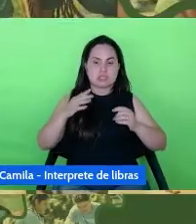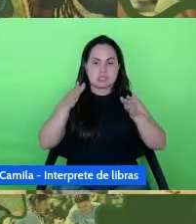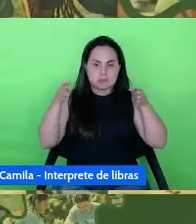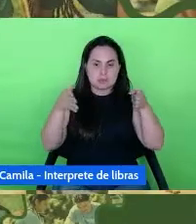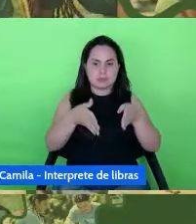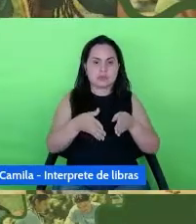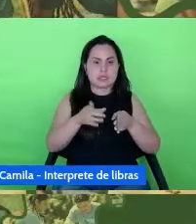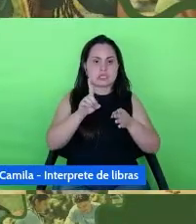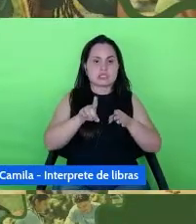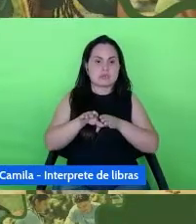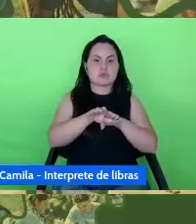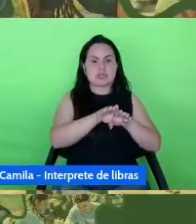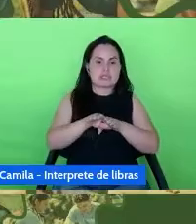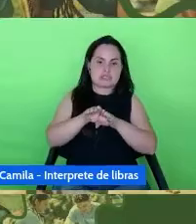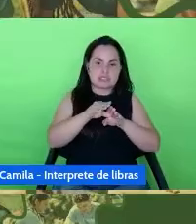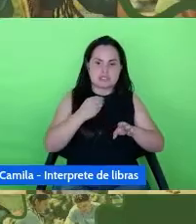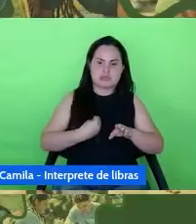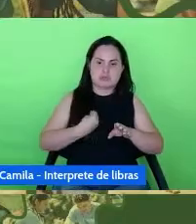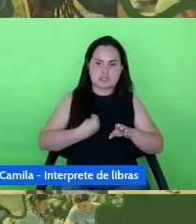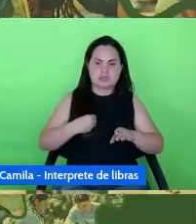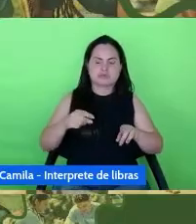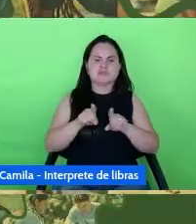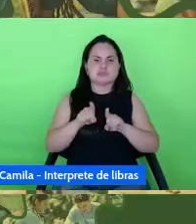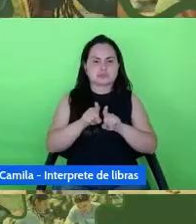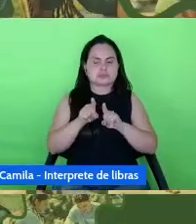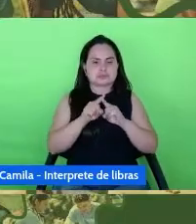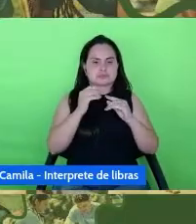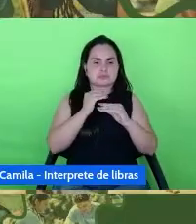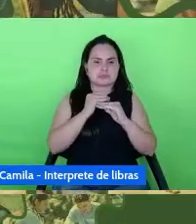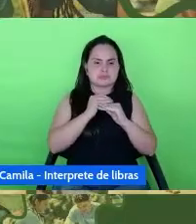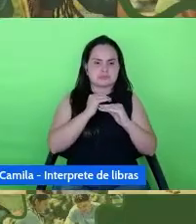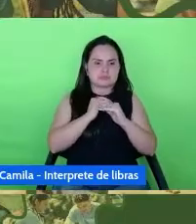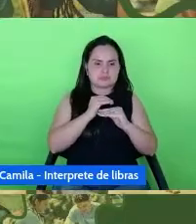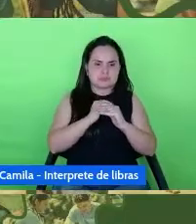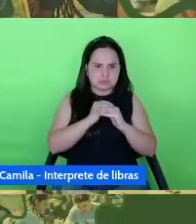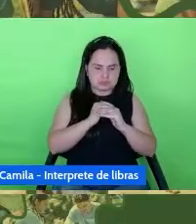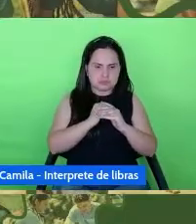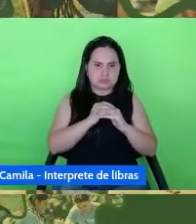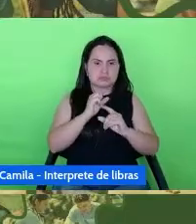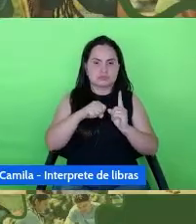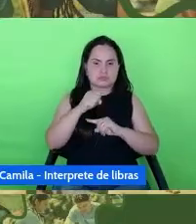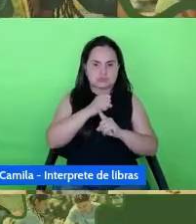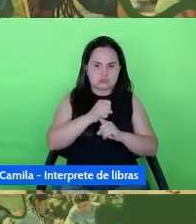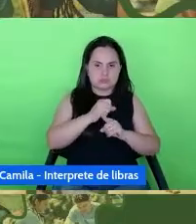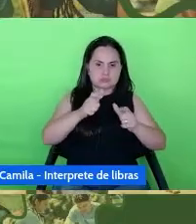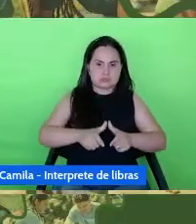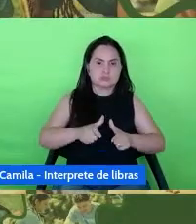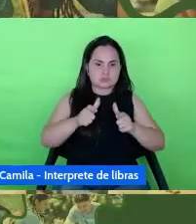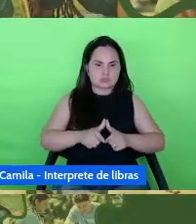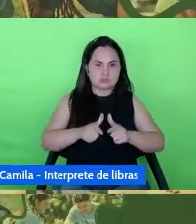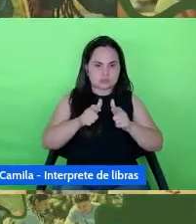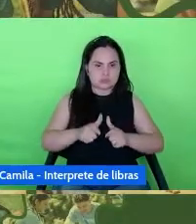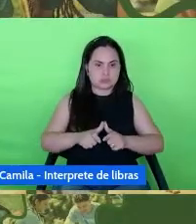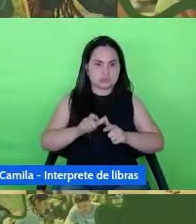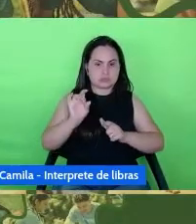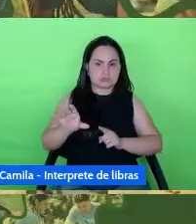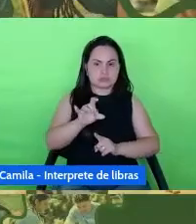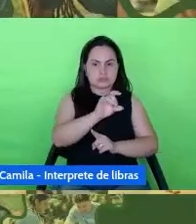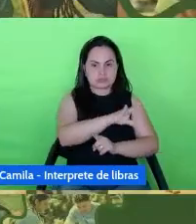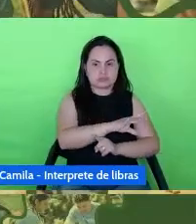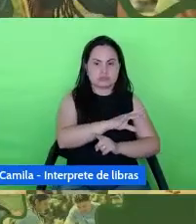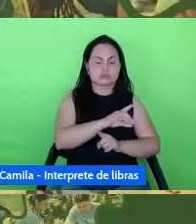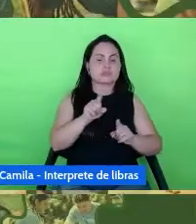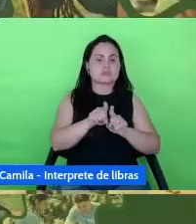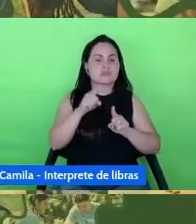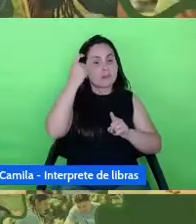democracia participativa, na equidade social, no desenvolvimento local, cada pessoa no seu local pensar o